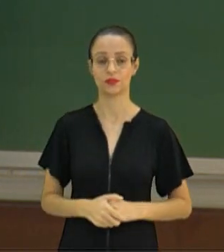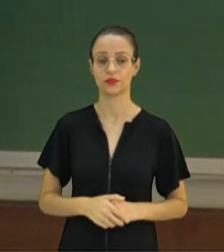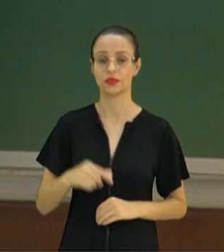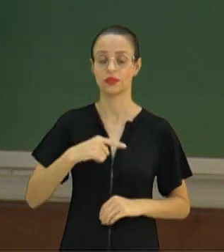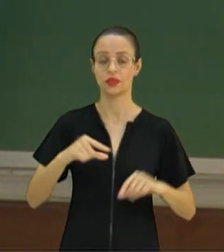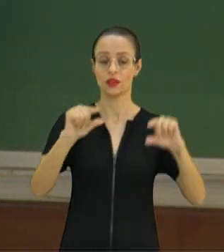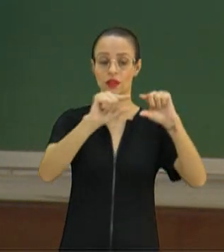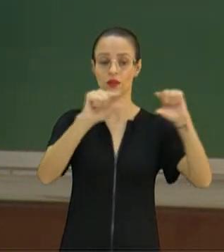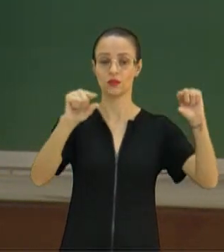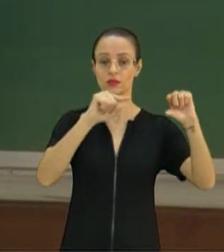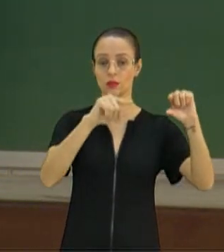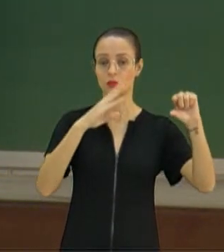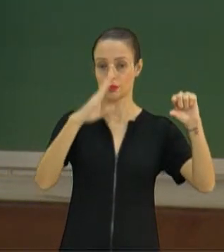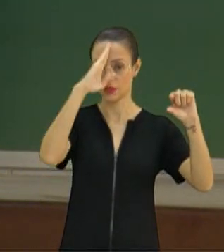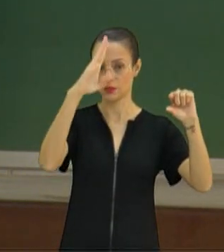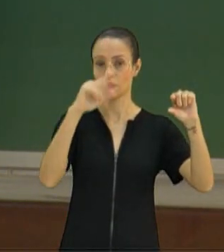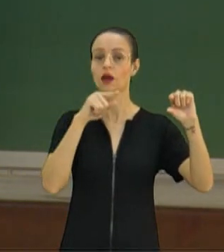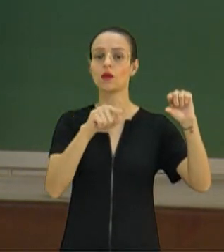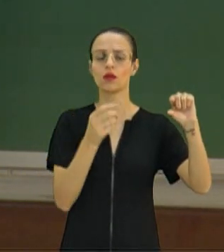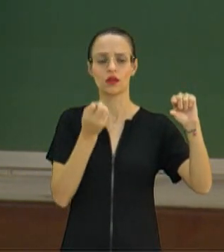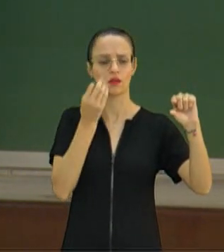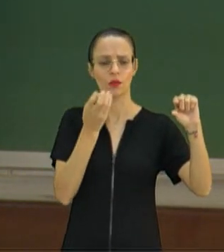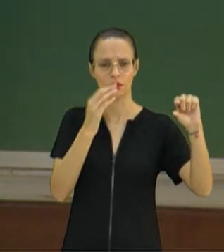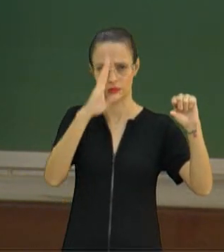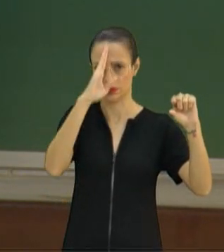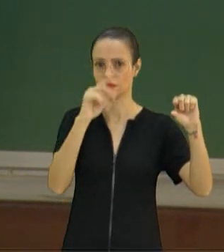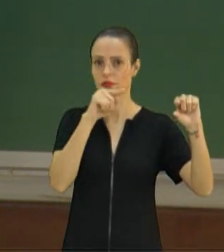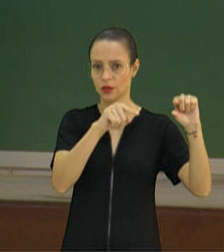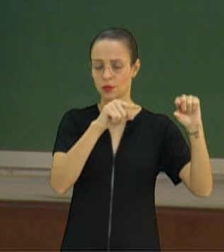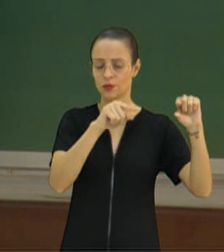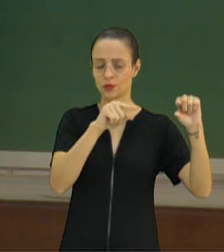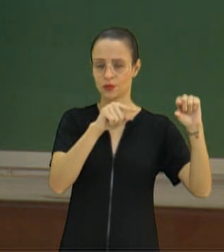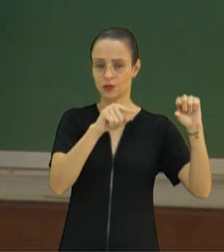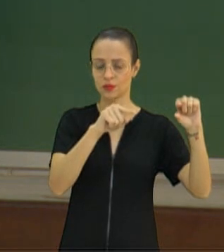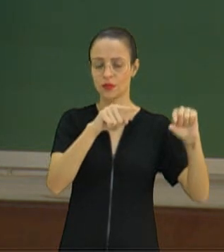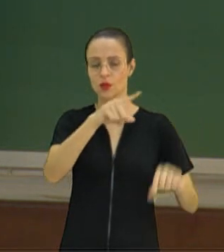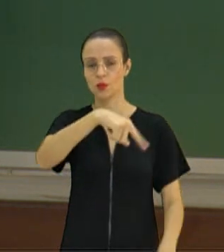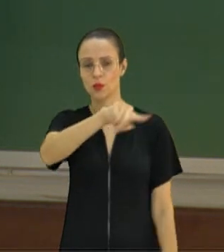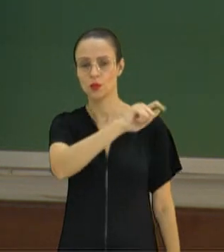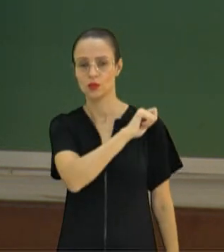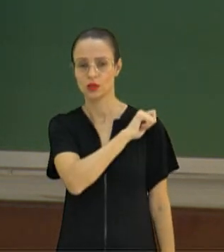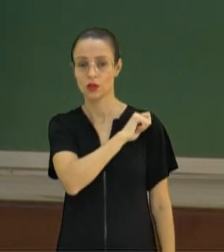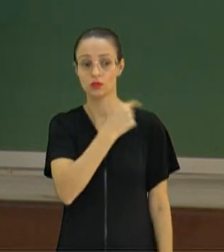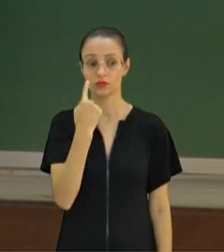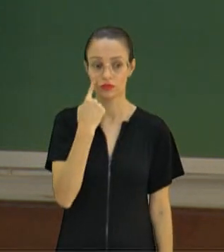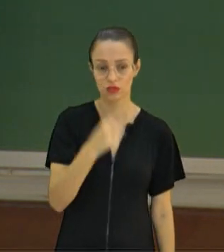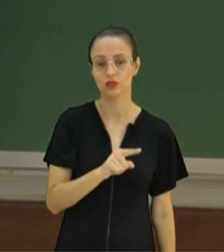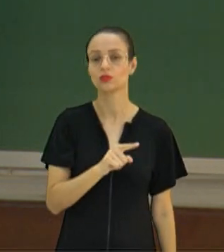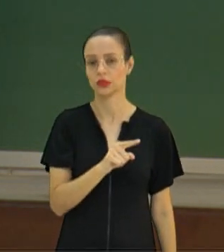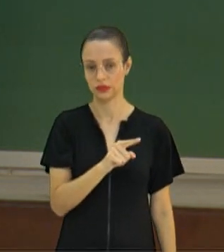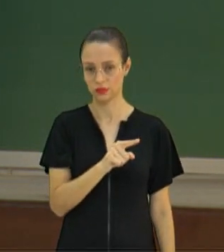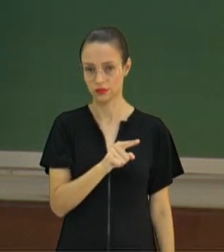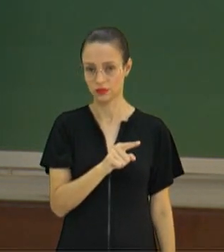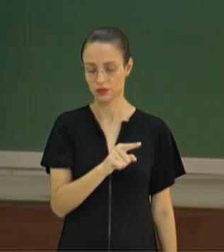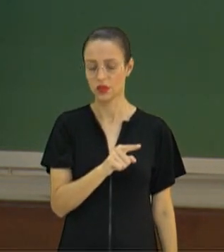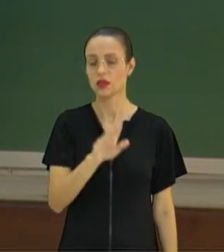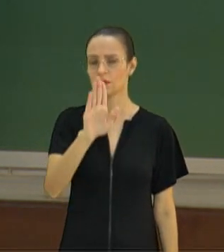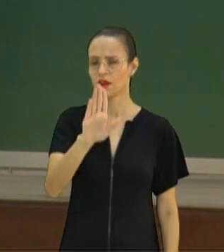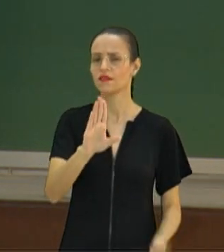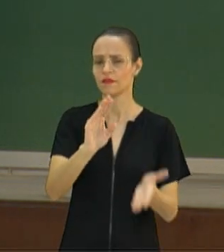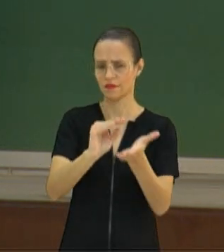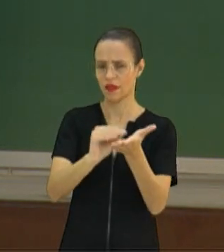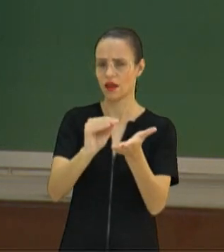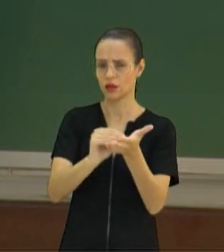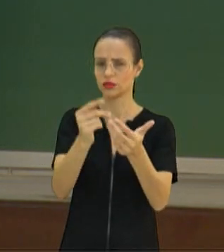oração principal, onde eu tenho uma informação principal também. Os alunos descobriram, certo? Mas falta